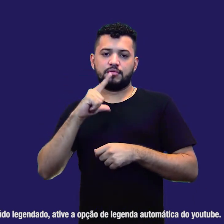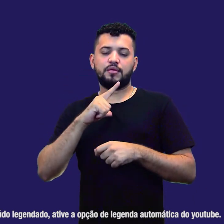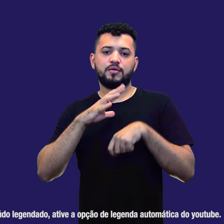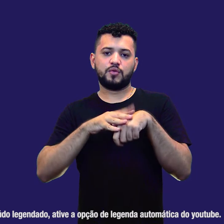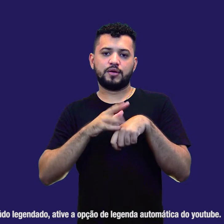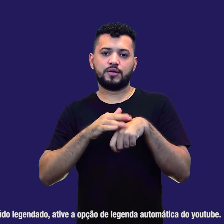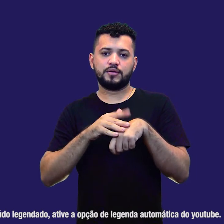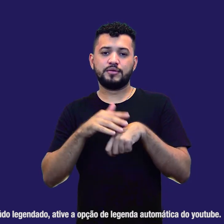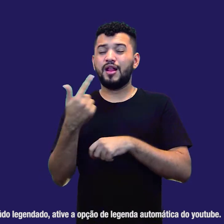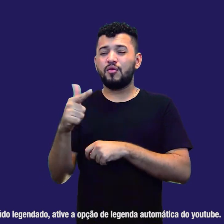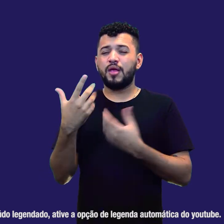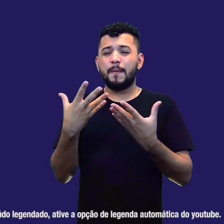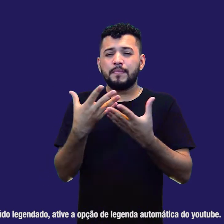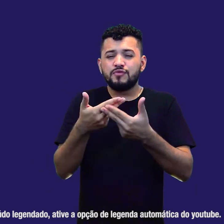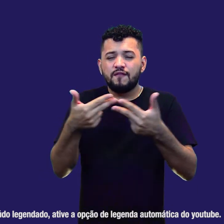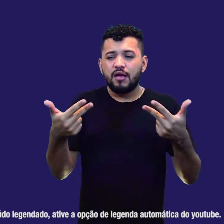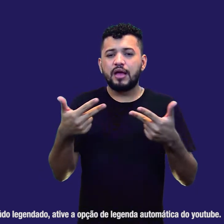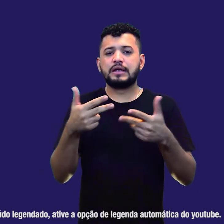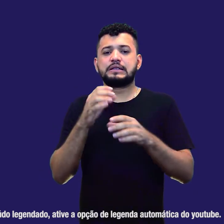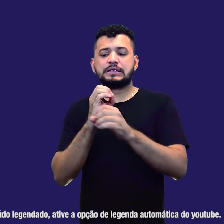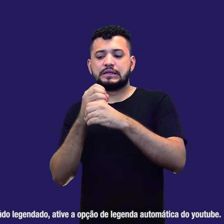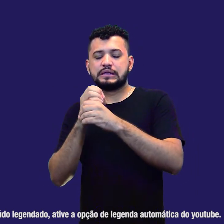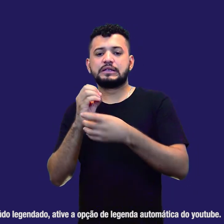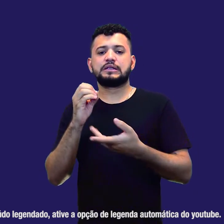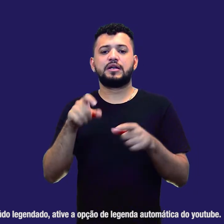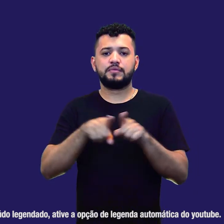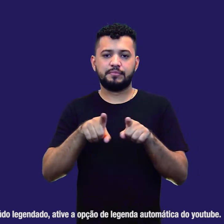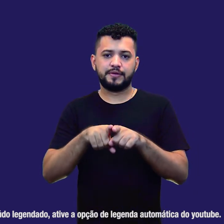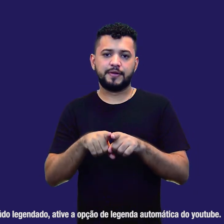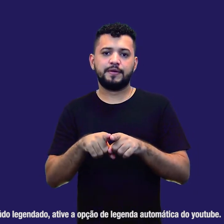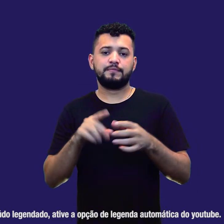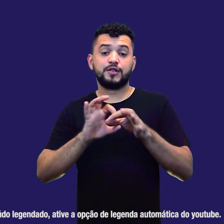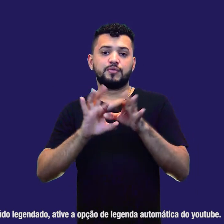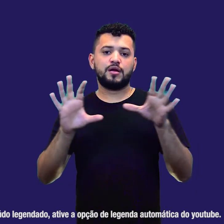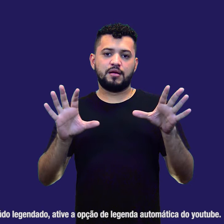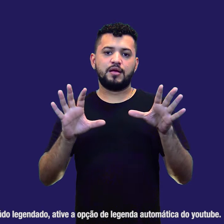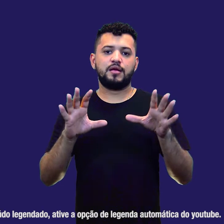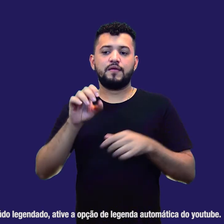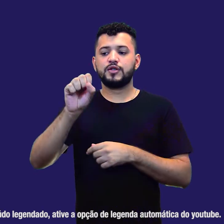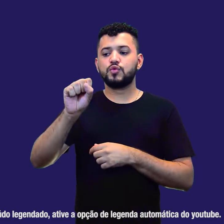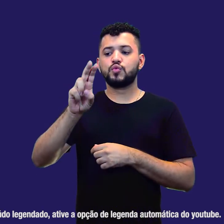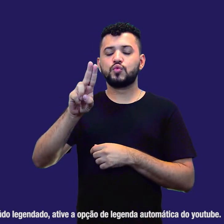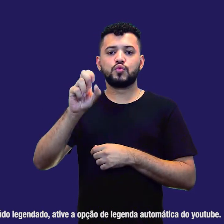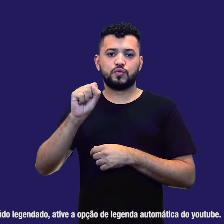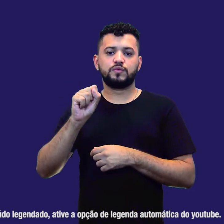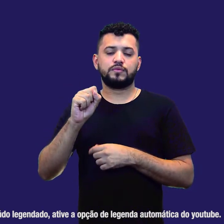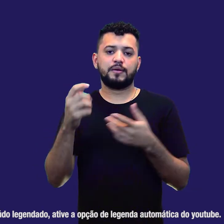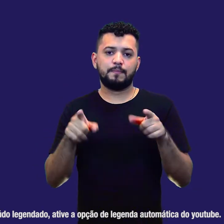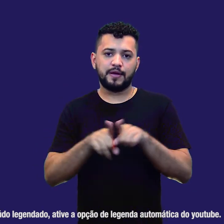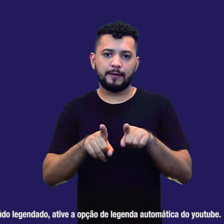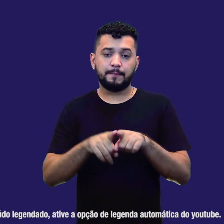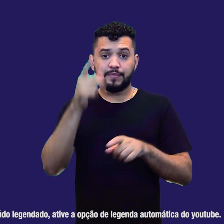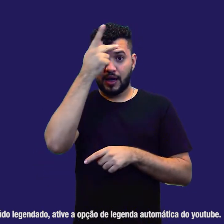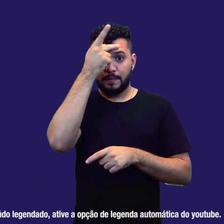exames que diagnosticam pessoas com doenças raras disponíveis no SUS, essa pessoa que tem